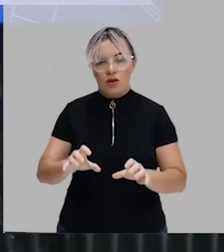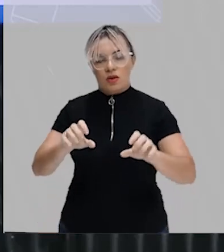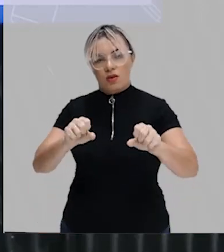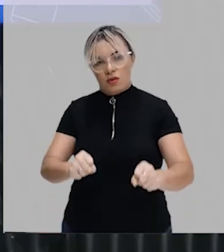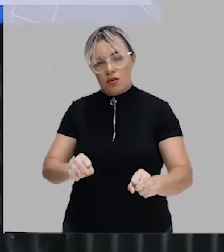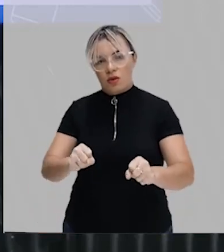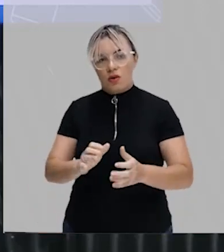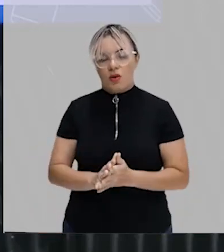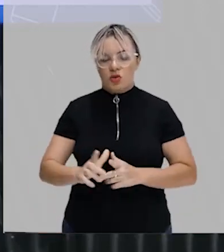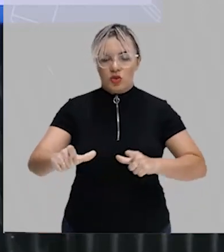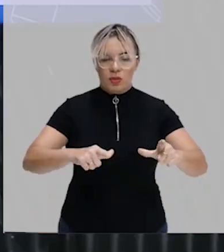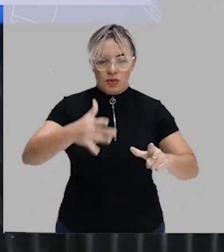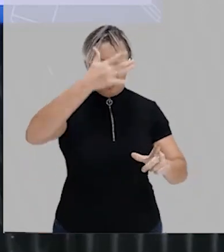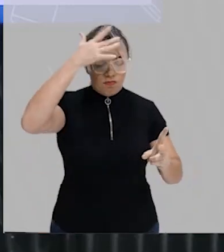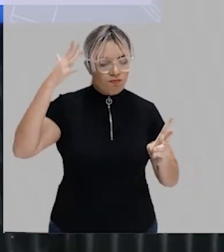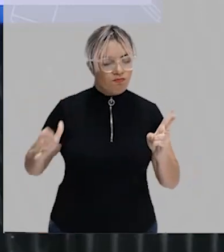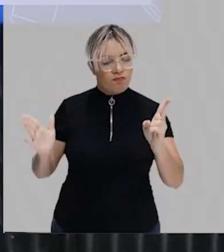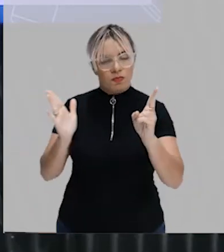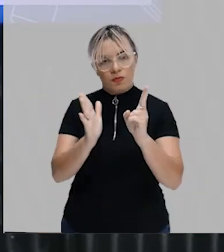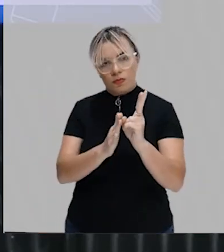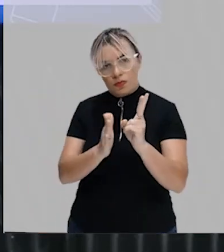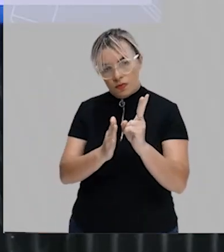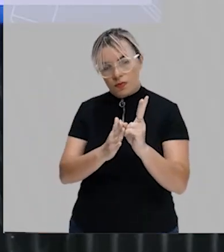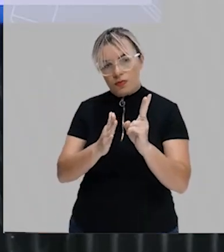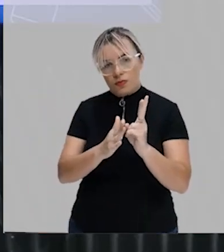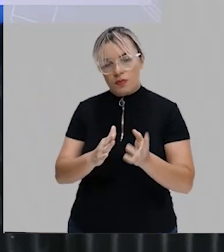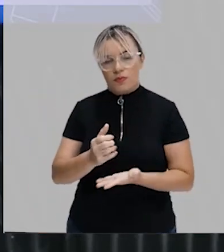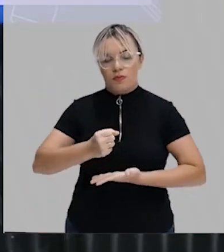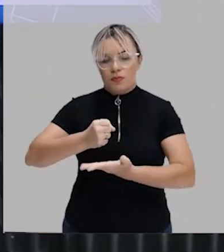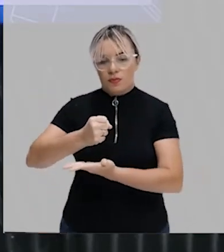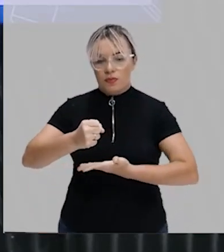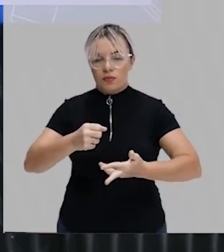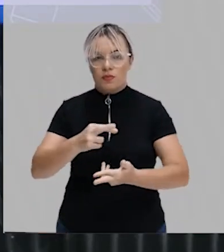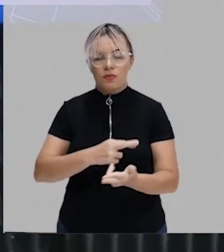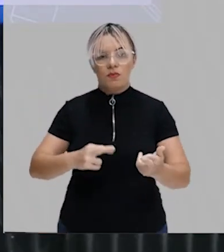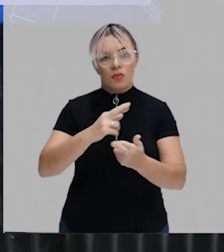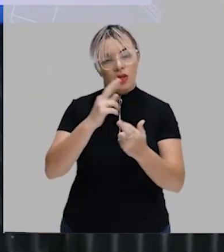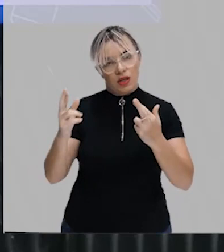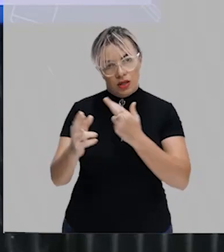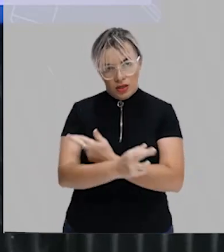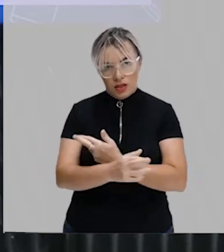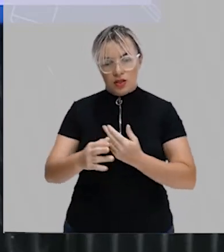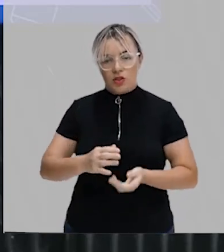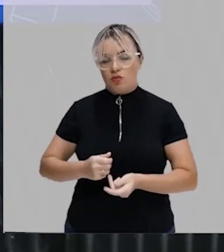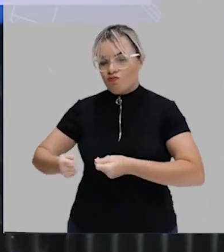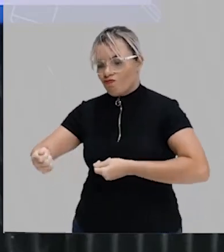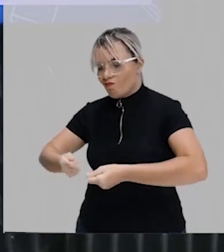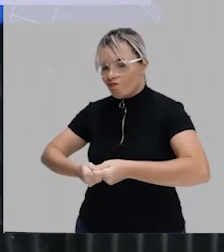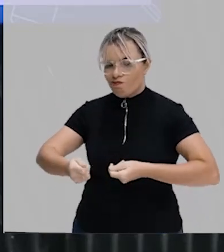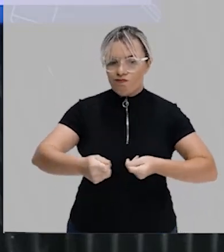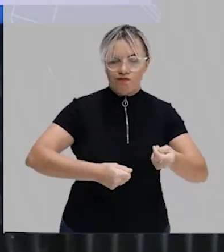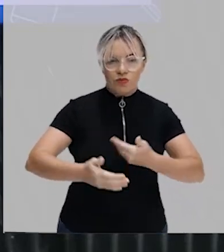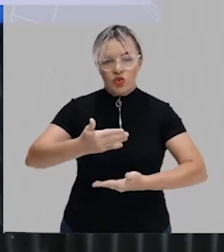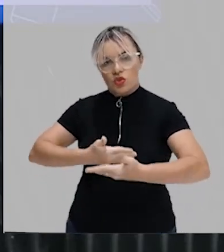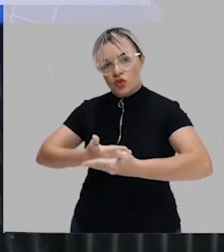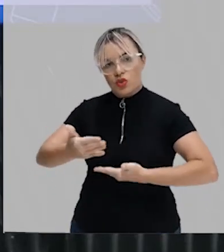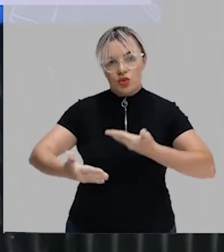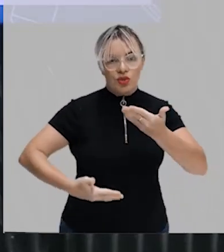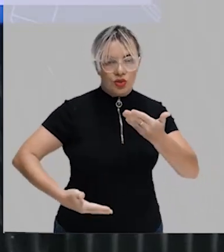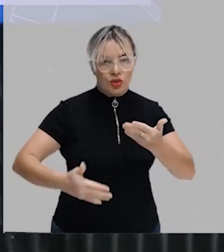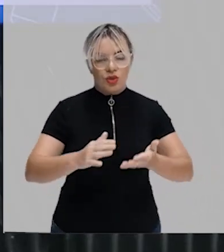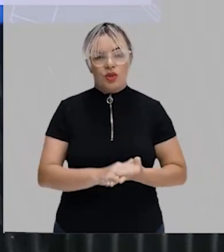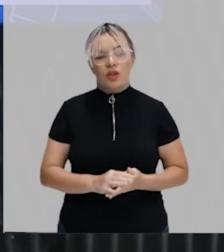nativa, de uma mão de obra indígena, baseado nas relações de escambo. Tivemos também a